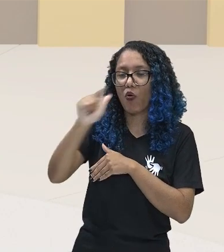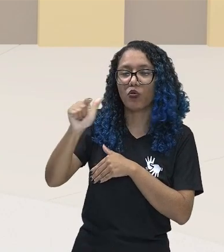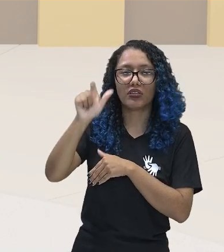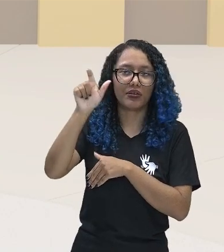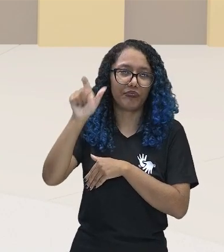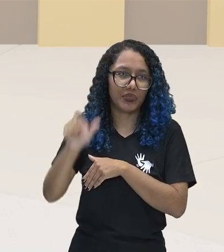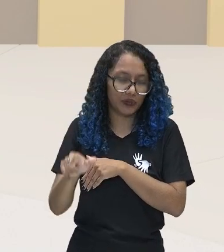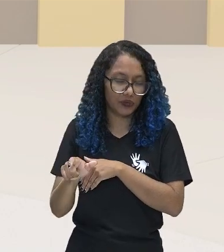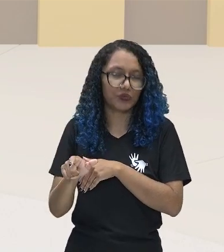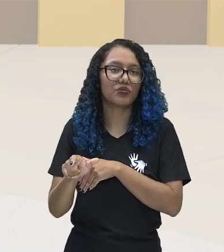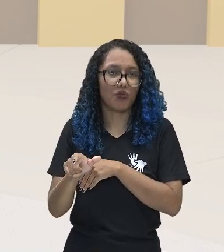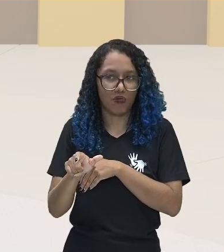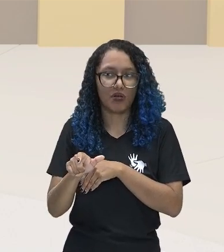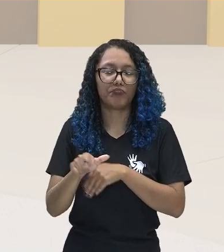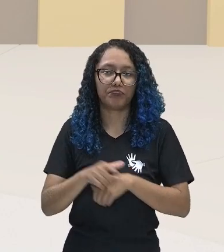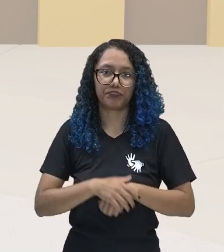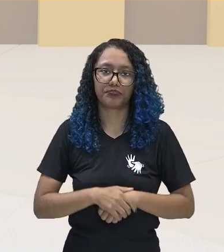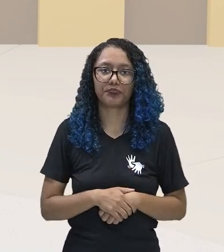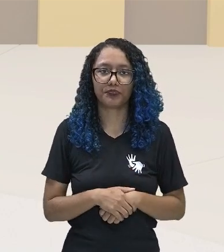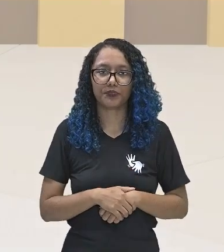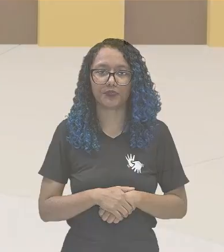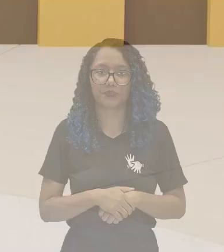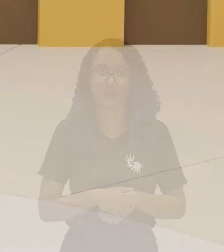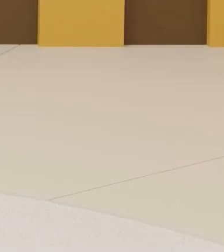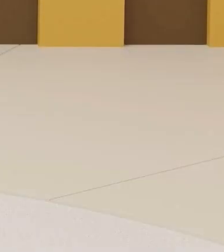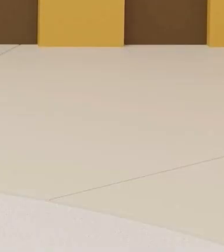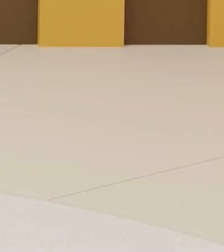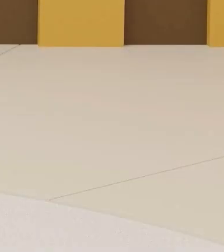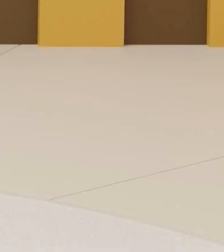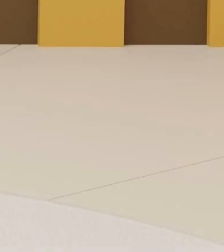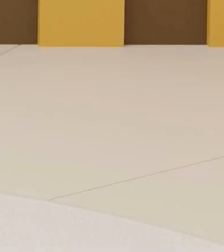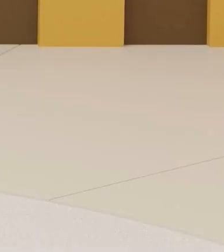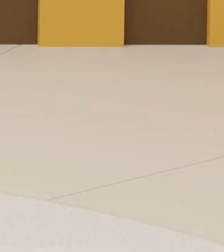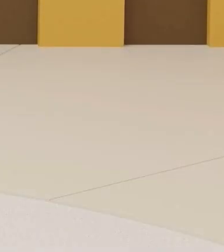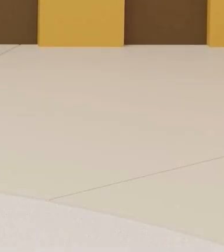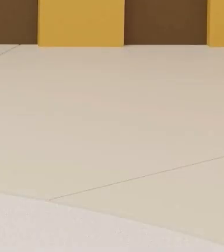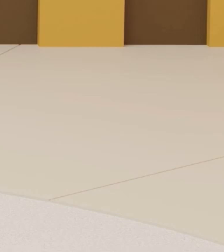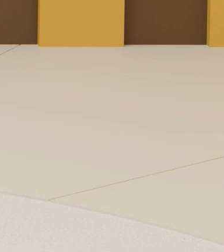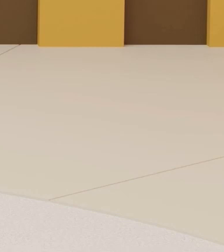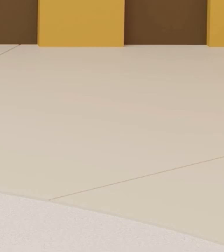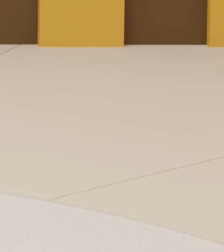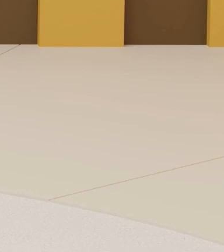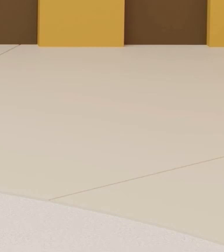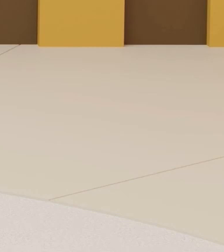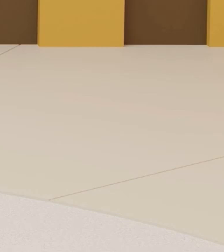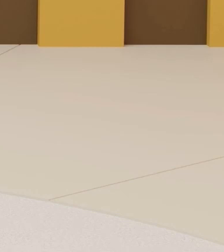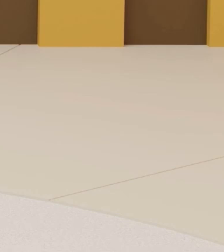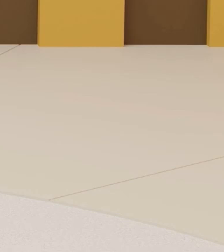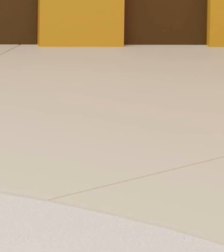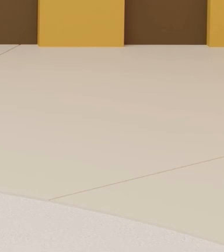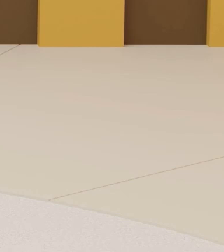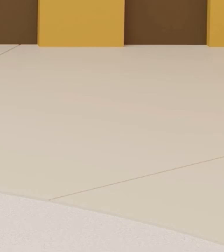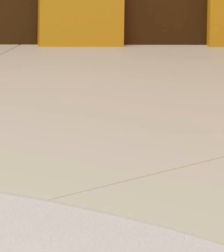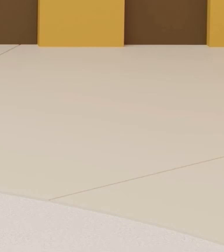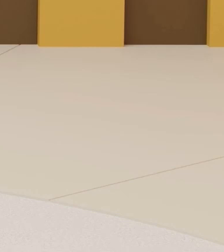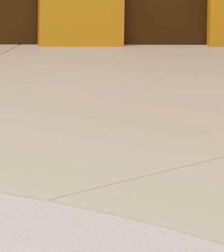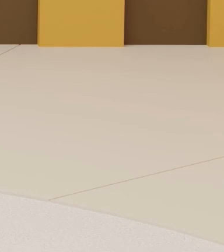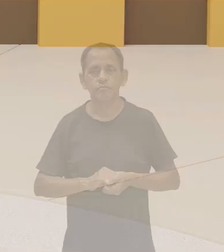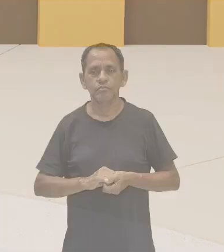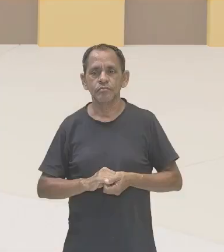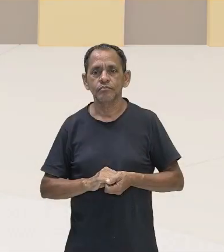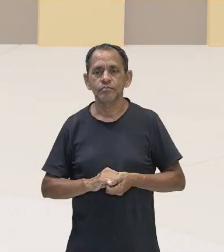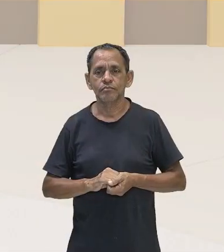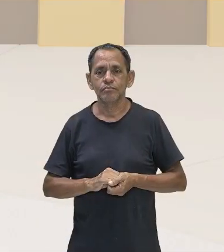Eu sou a culpada, né, pelos meus próprios problemas, então sou eu mesma.